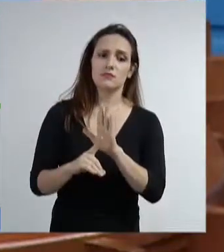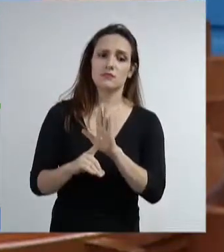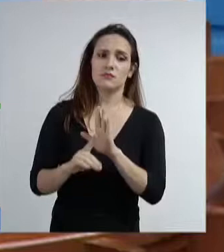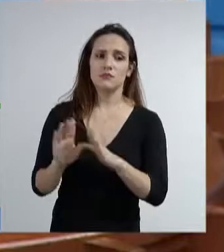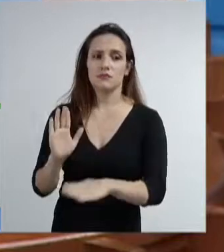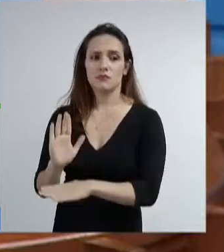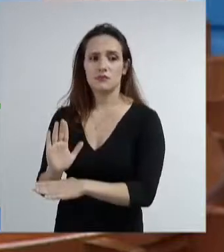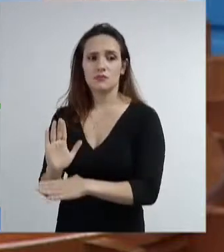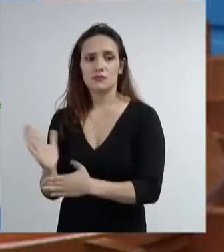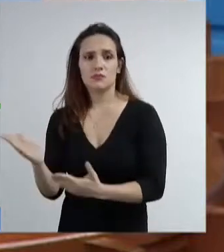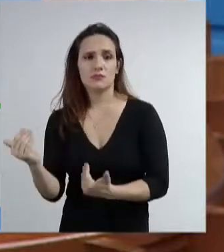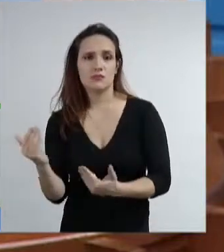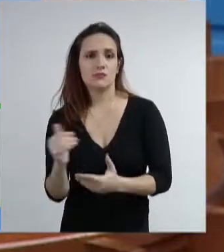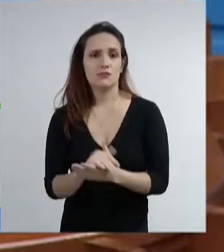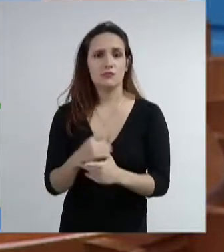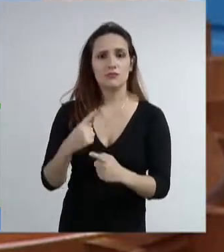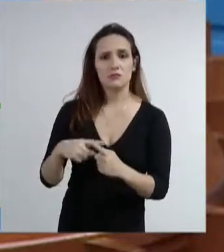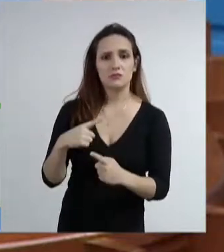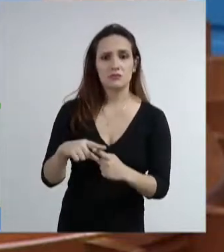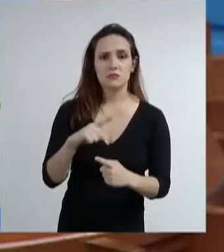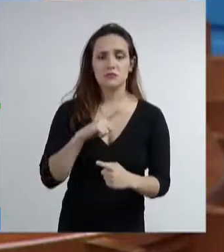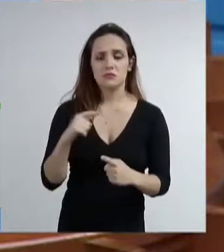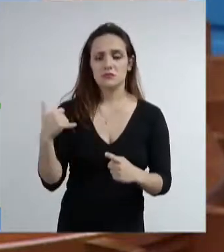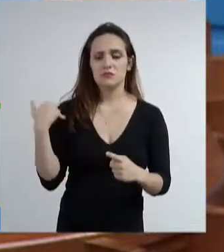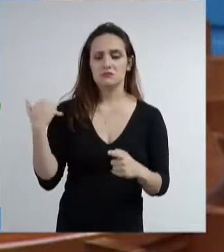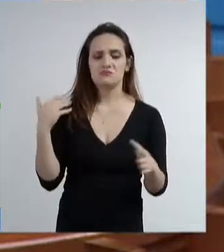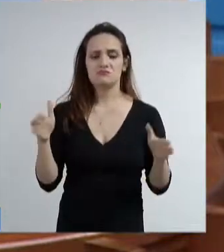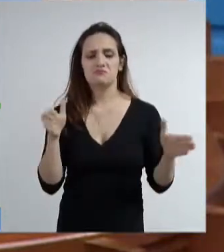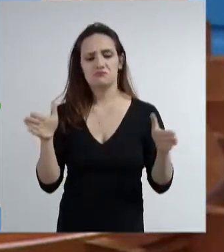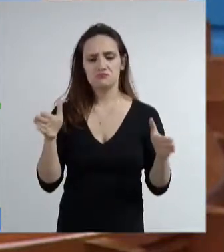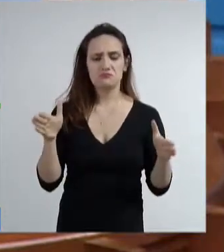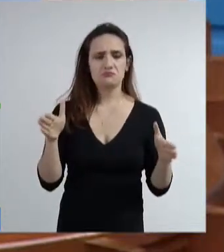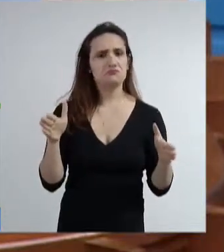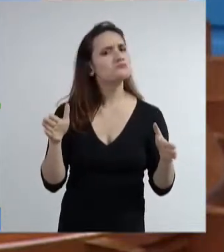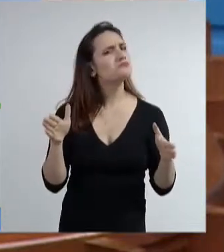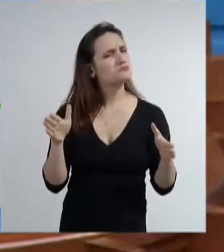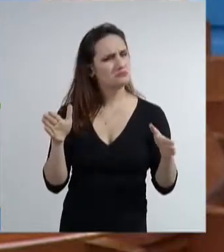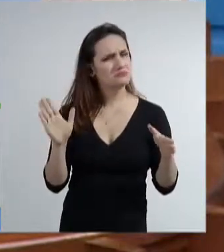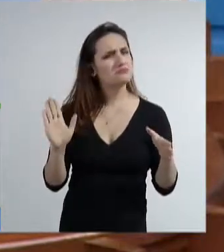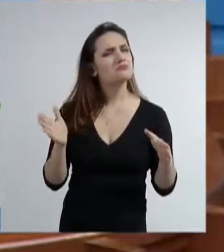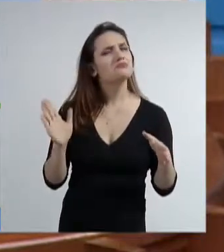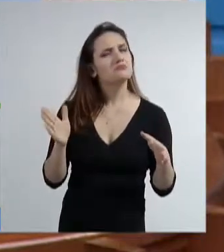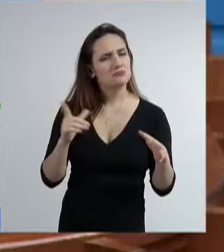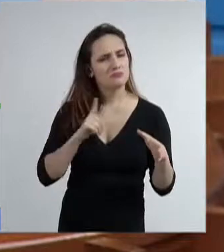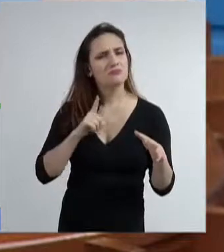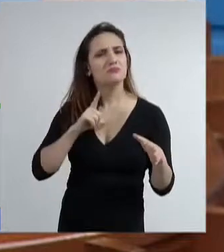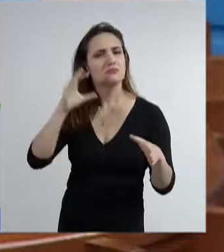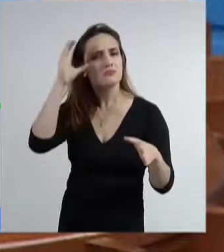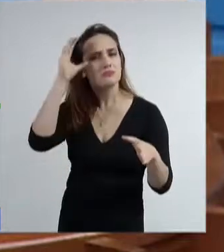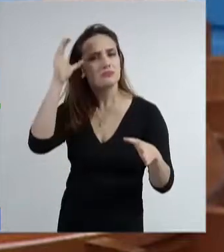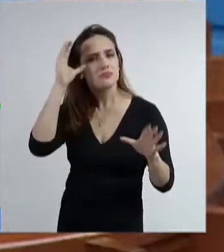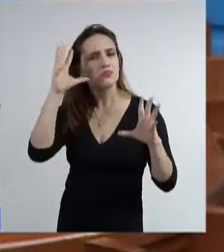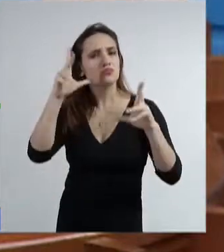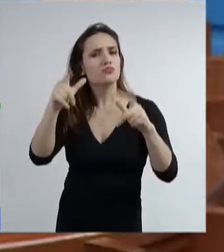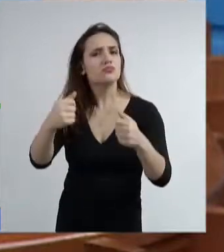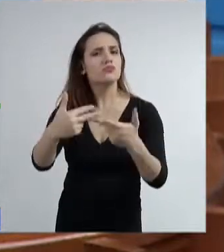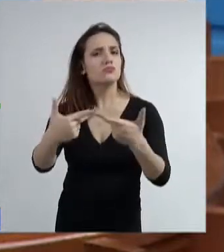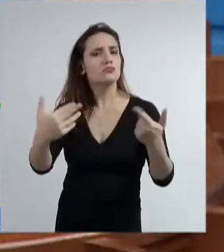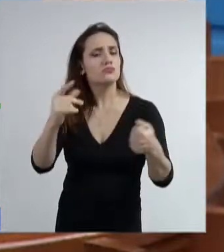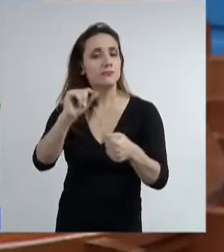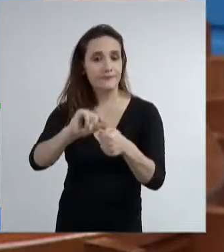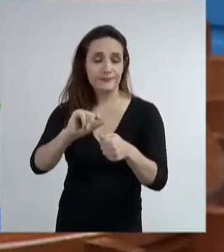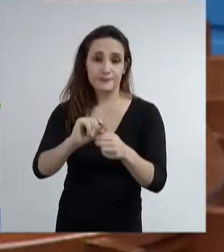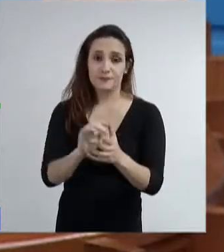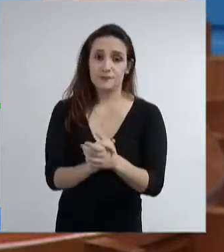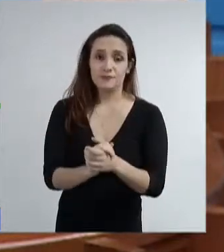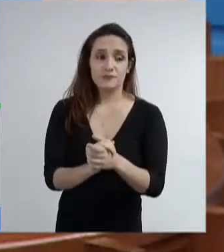por exemplo, que têm uma idade que compreende, tem consciência dos seus atos.